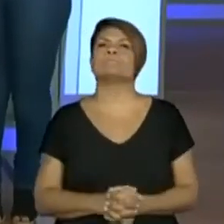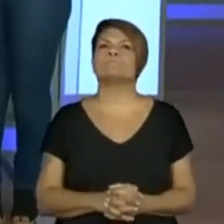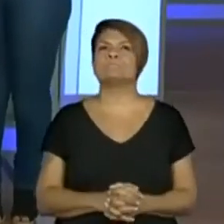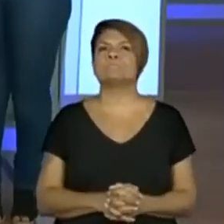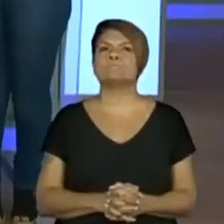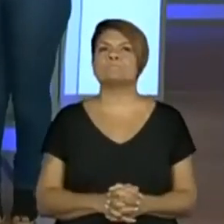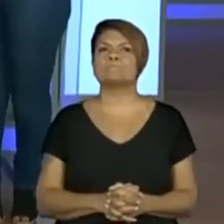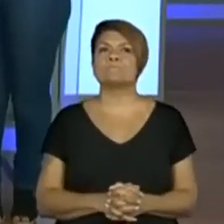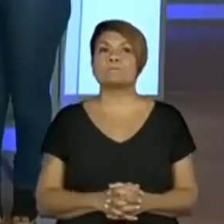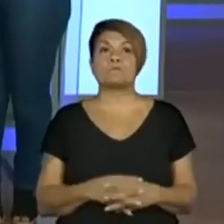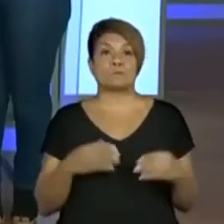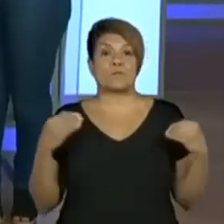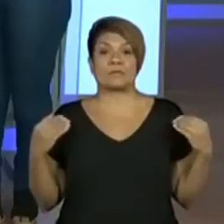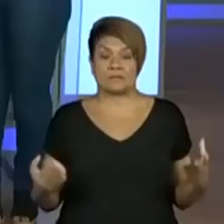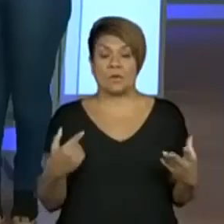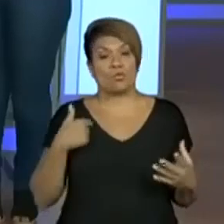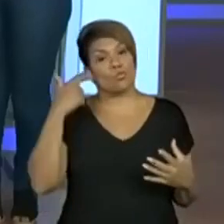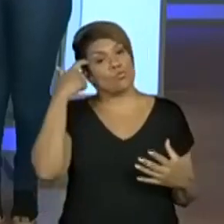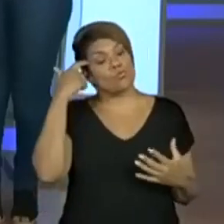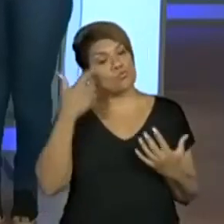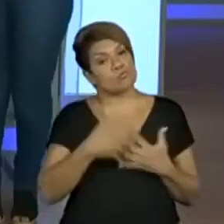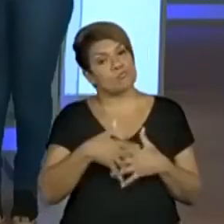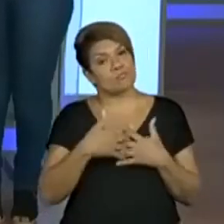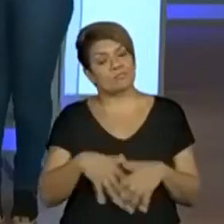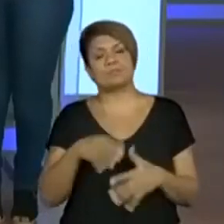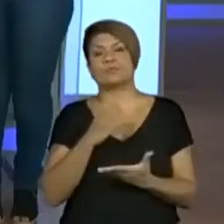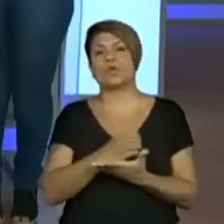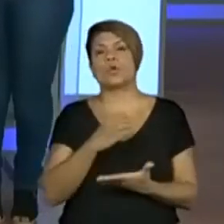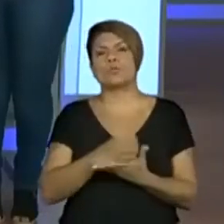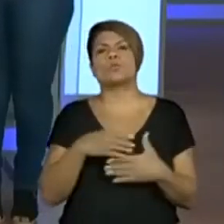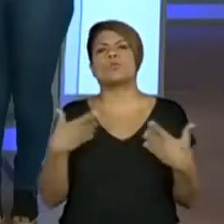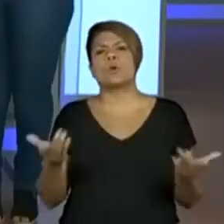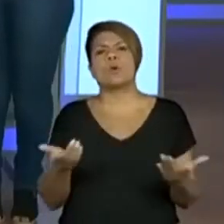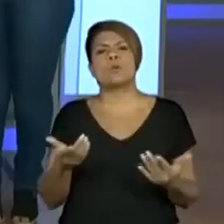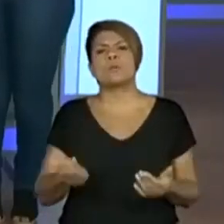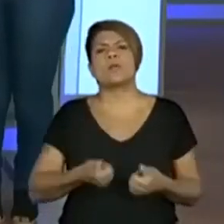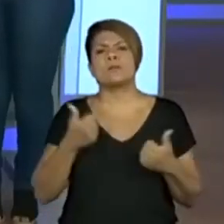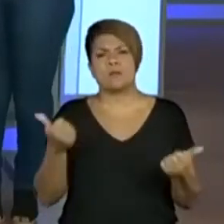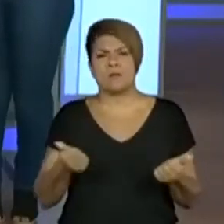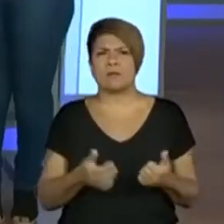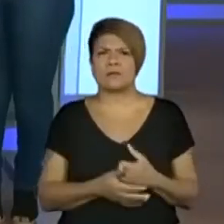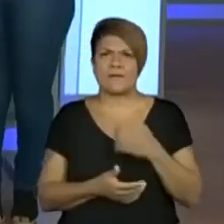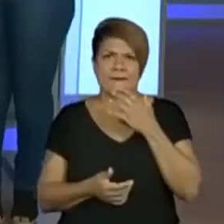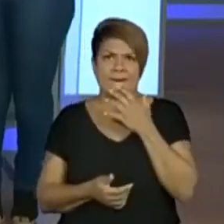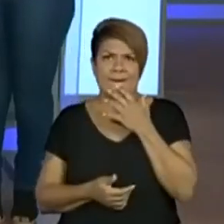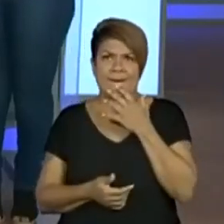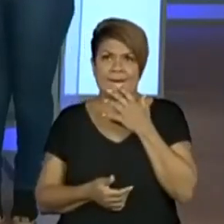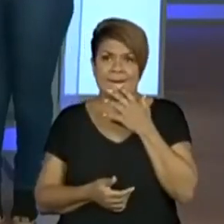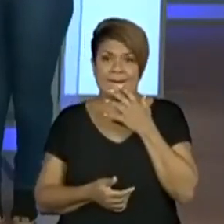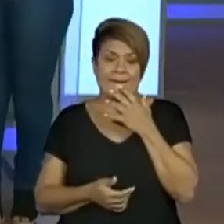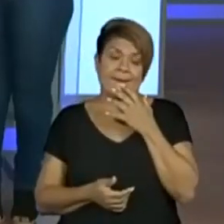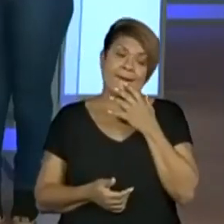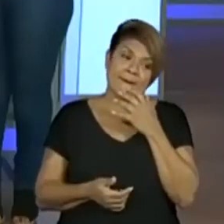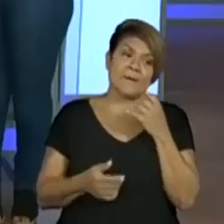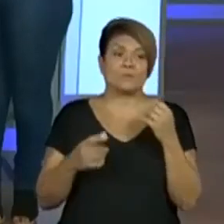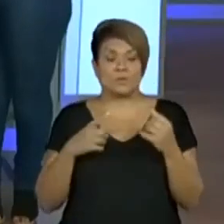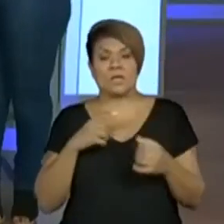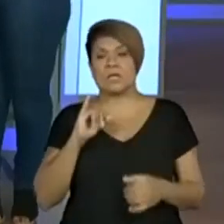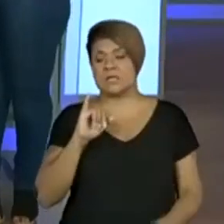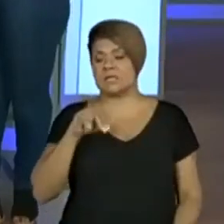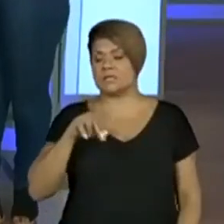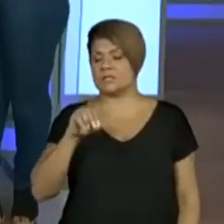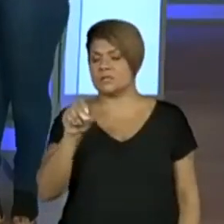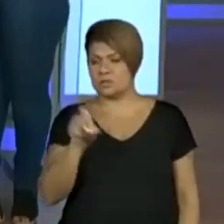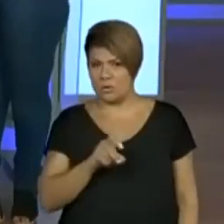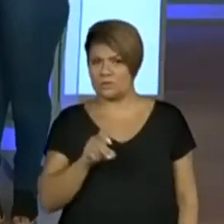com certeza então a gente pensar em no copinho Qual é o melhor então para criar na idade deles aluminio inox não